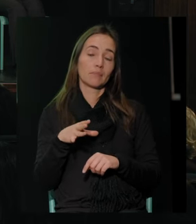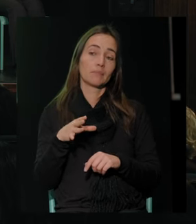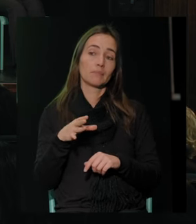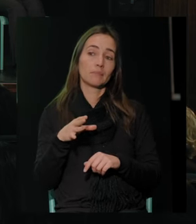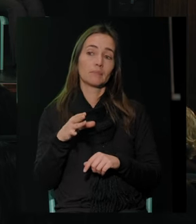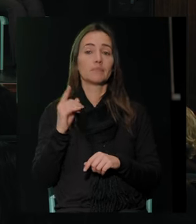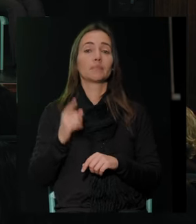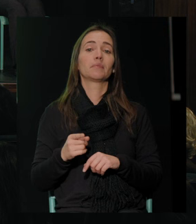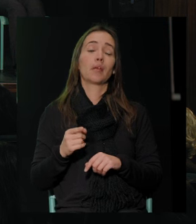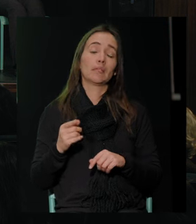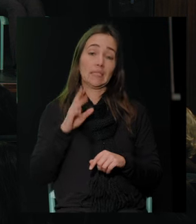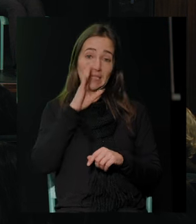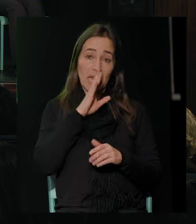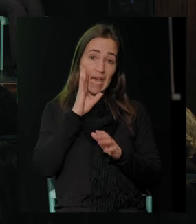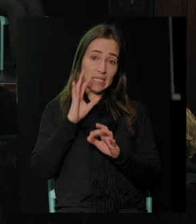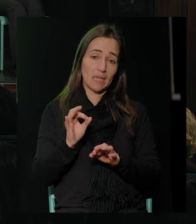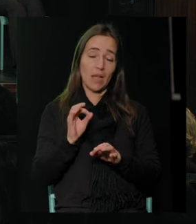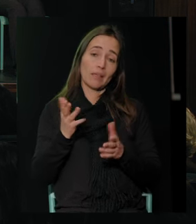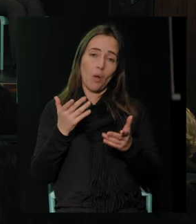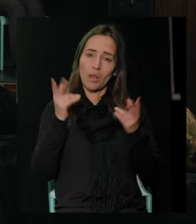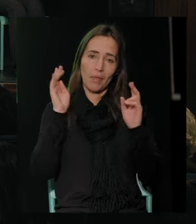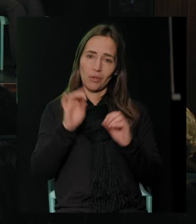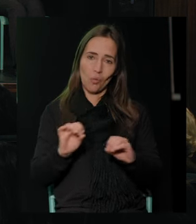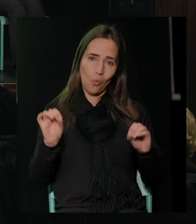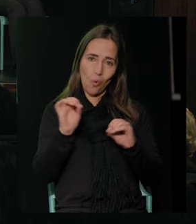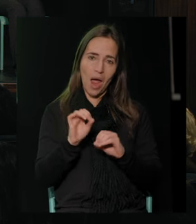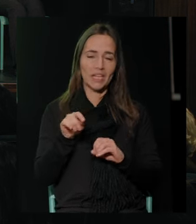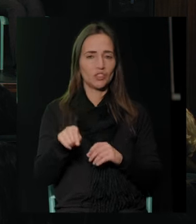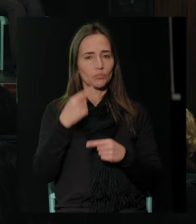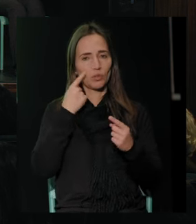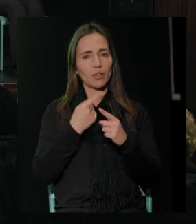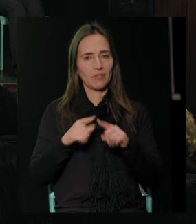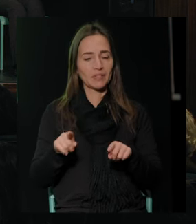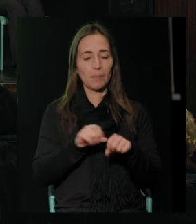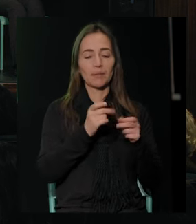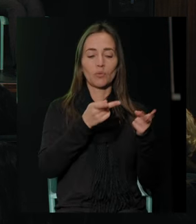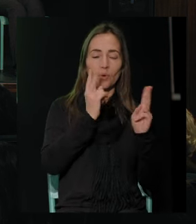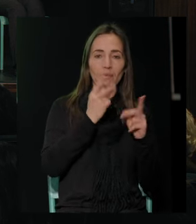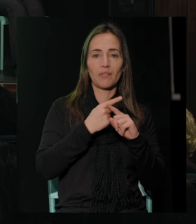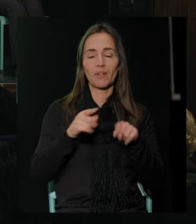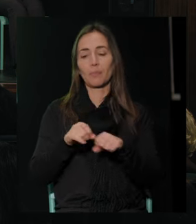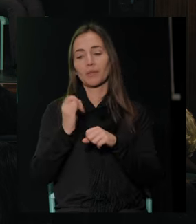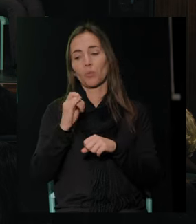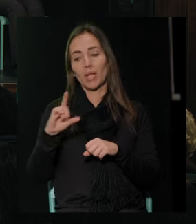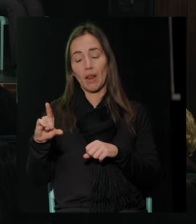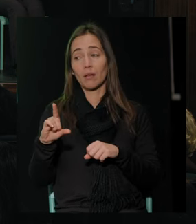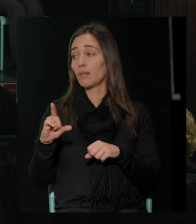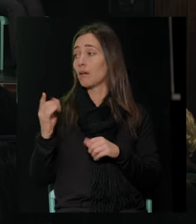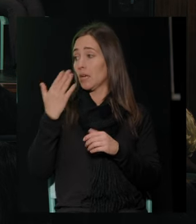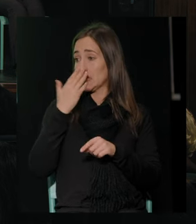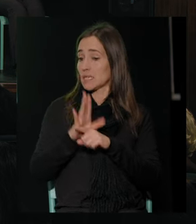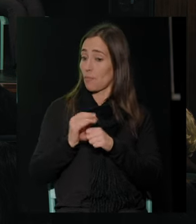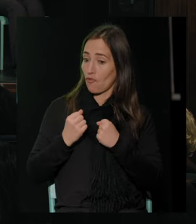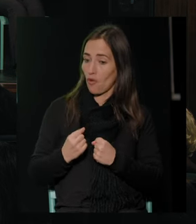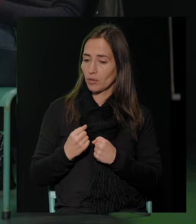liberdade. Eu acho que isto é paradigmático daquilo que distingue o Livre da Iniciativa Liberal. Permite-me um exemplo claro. Um exemplo